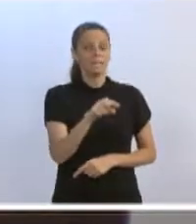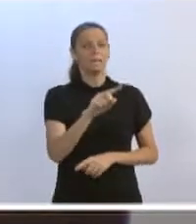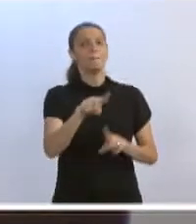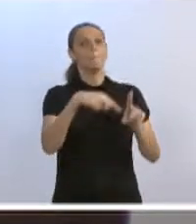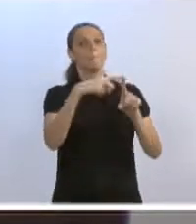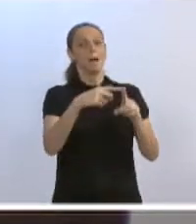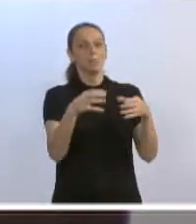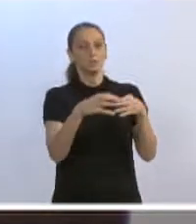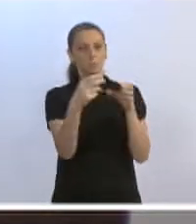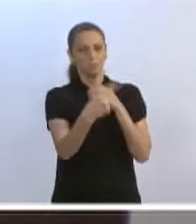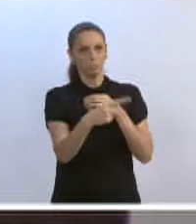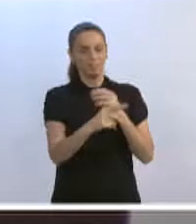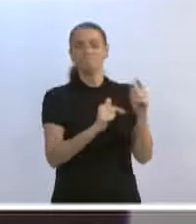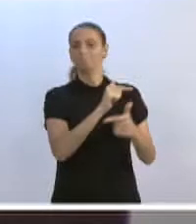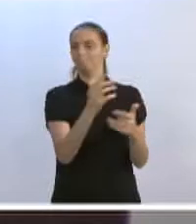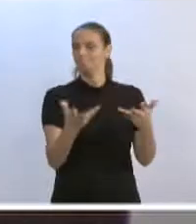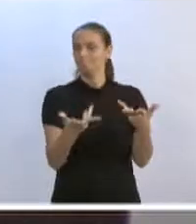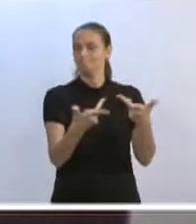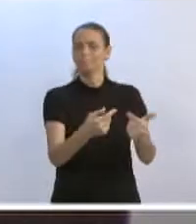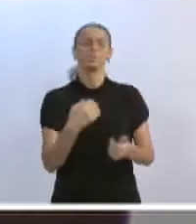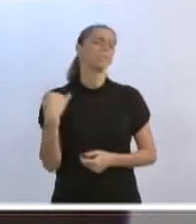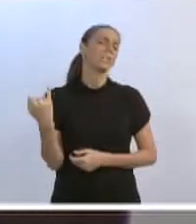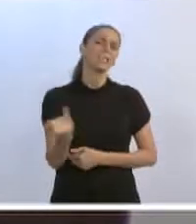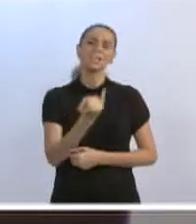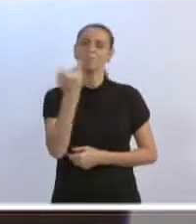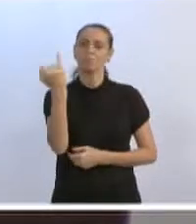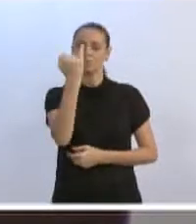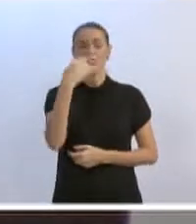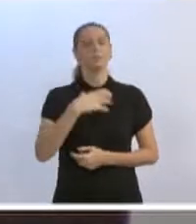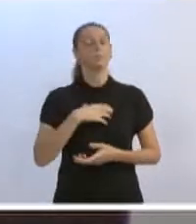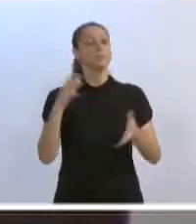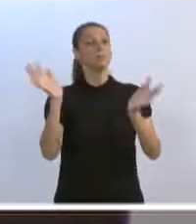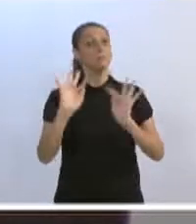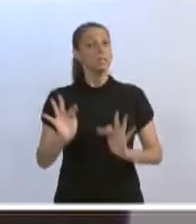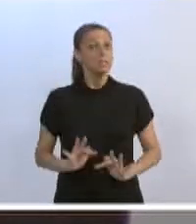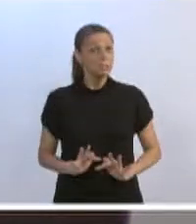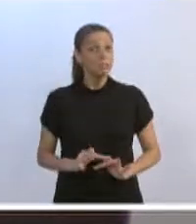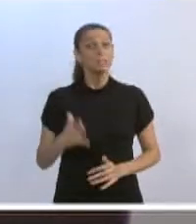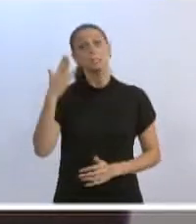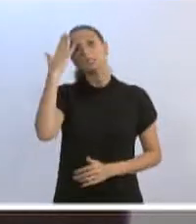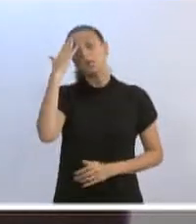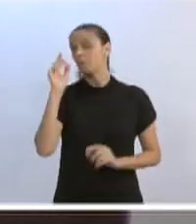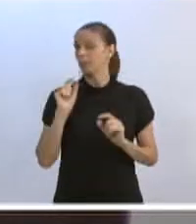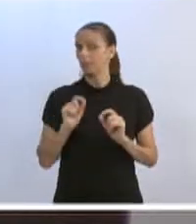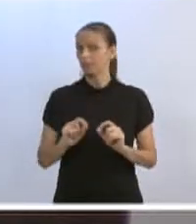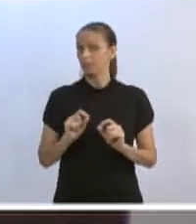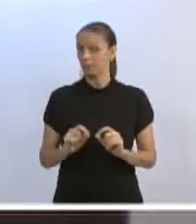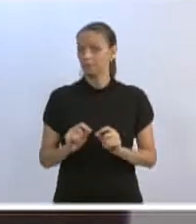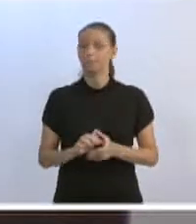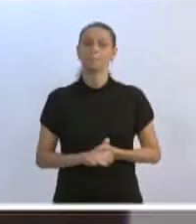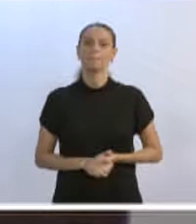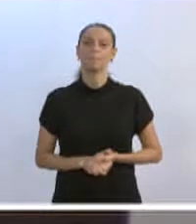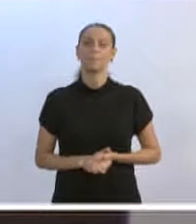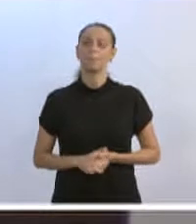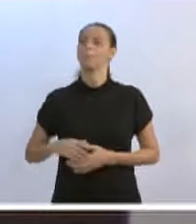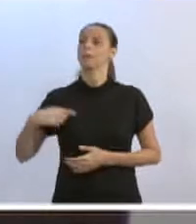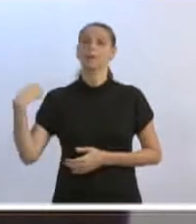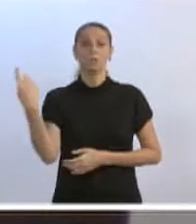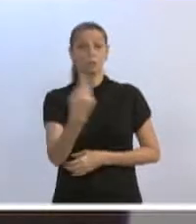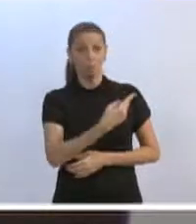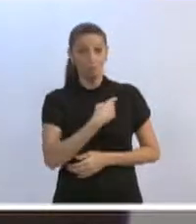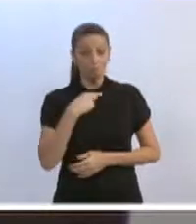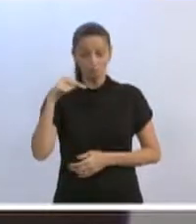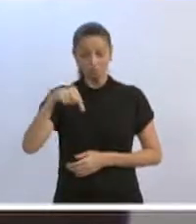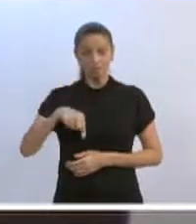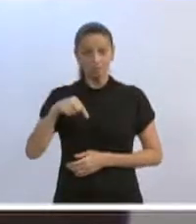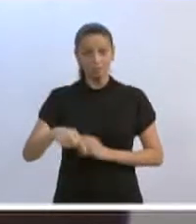fantástico então é extremamente importante isso fico feliz em saber aqui vereador jovino que nós aqui podemos nesta